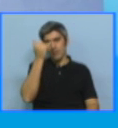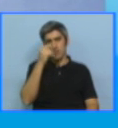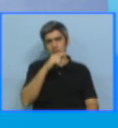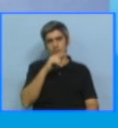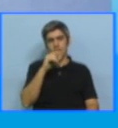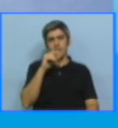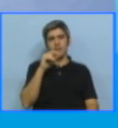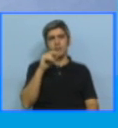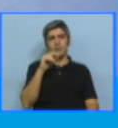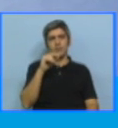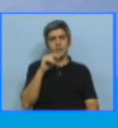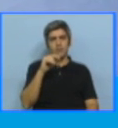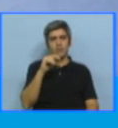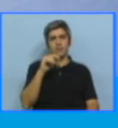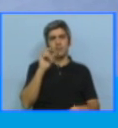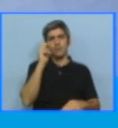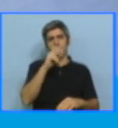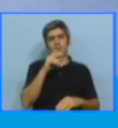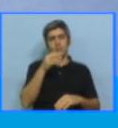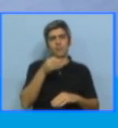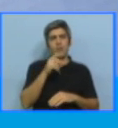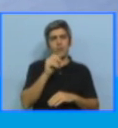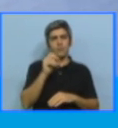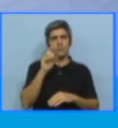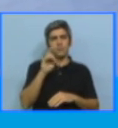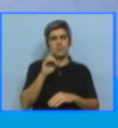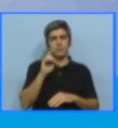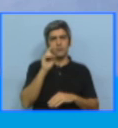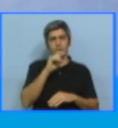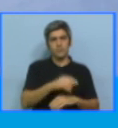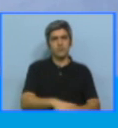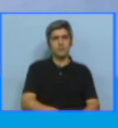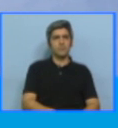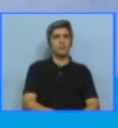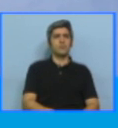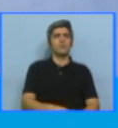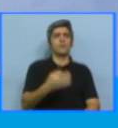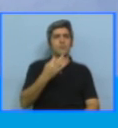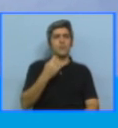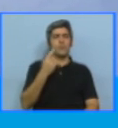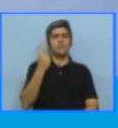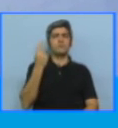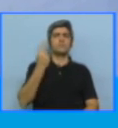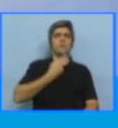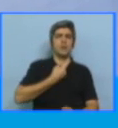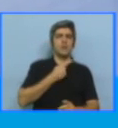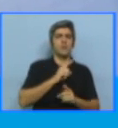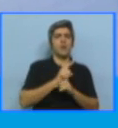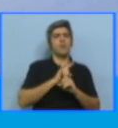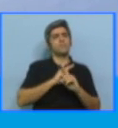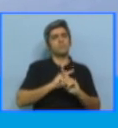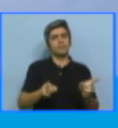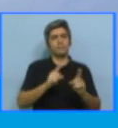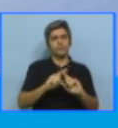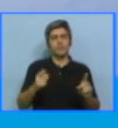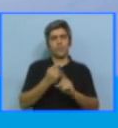essa visita feriu a sensibilidade do regime e houve uma imposição de censura,